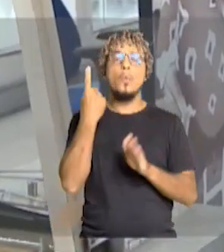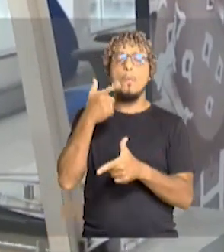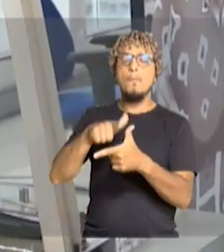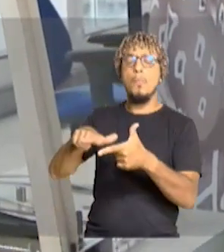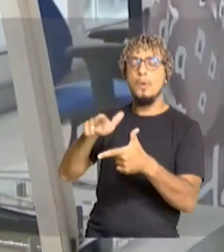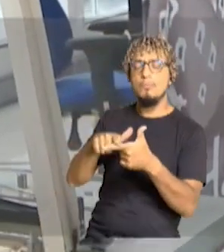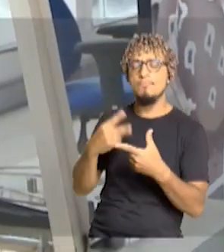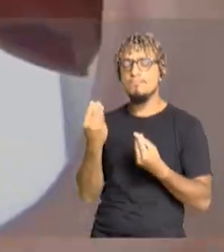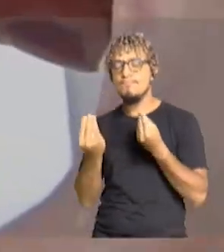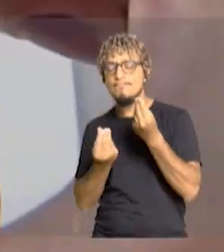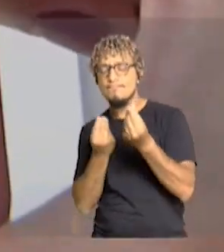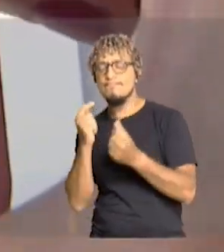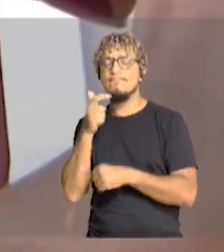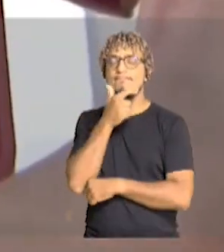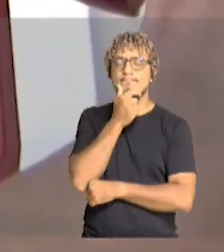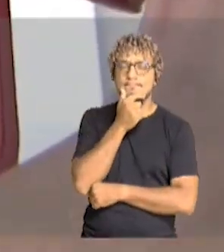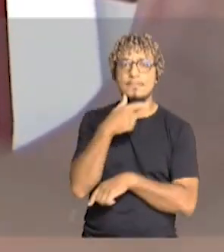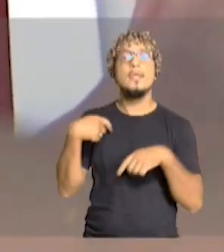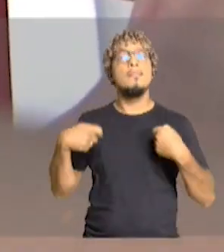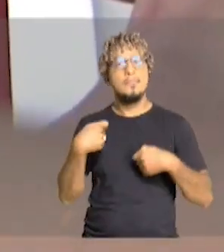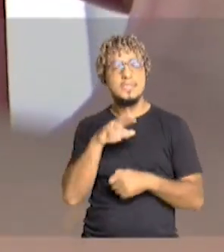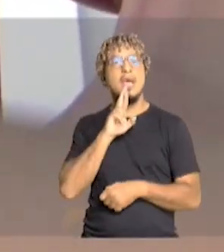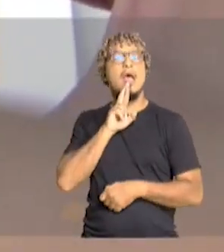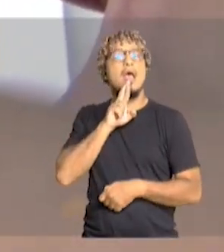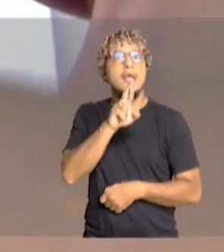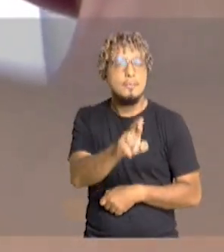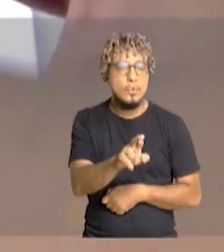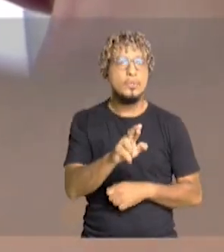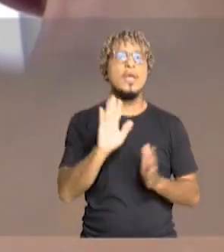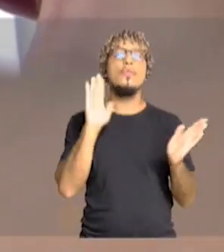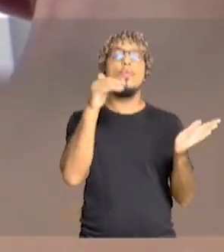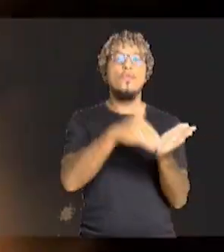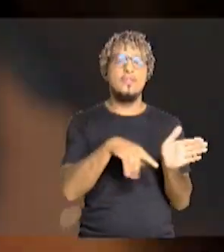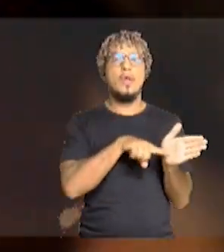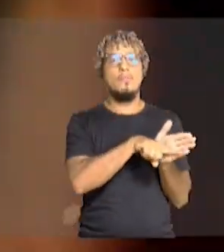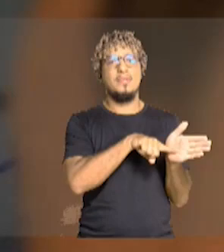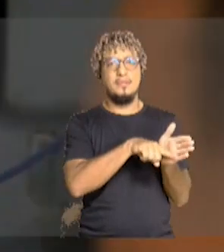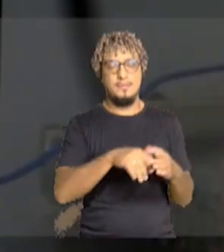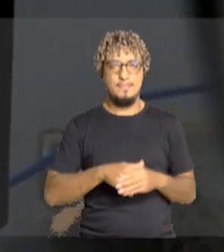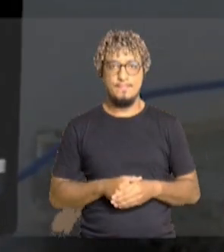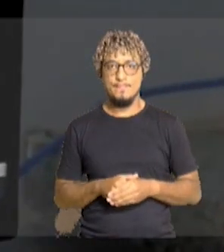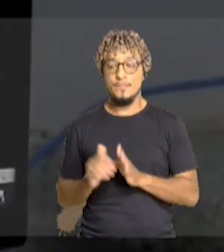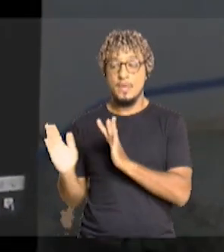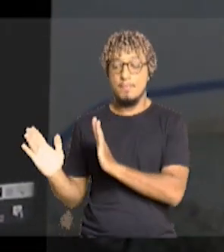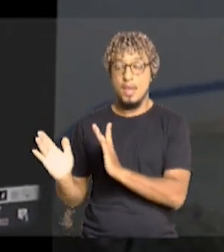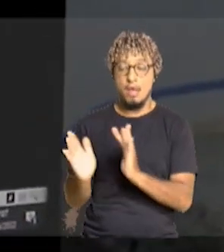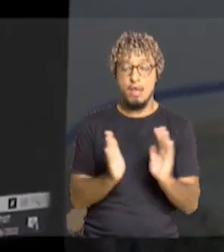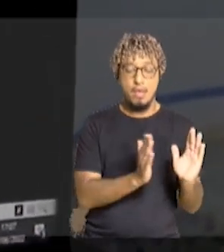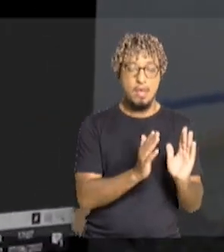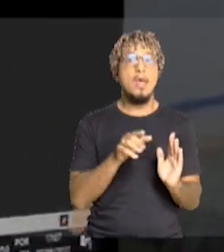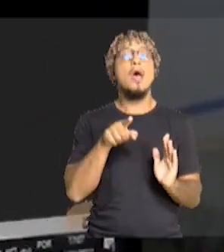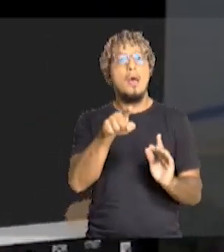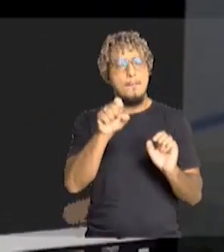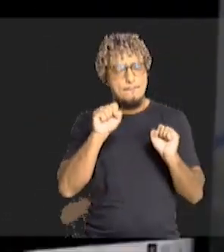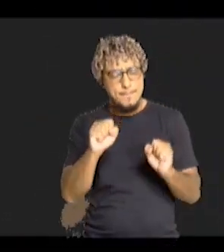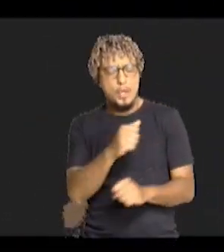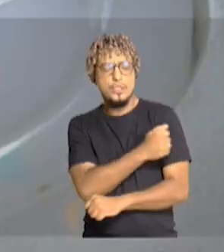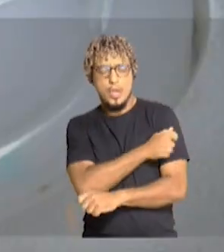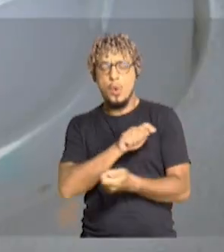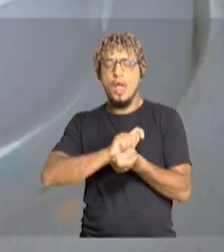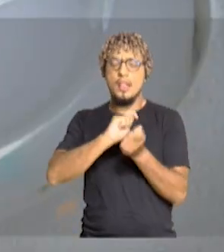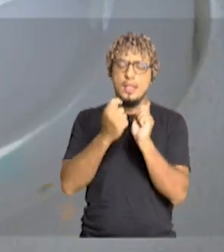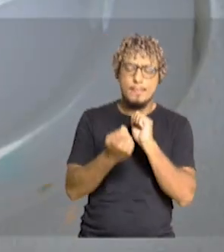problema que deve ser respondida ao final do estudo durante esse projeto estudante pode adaptar